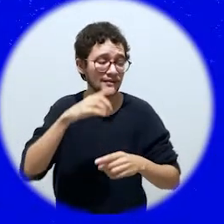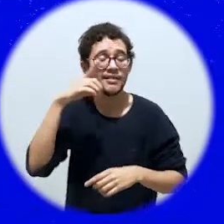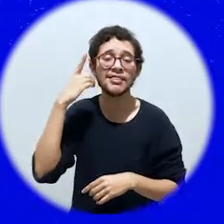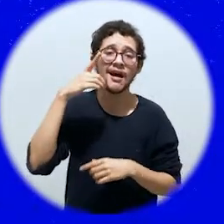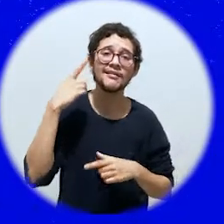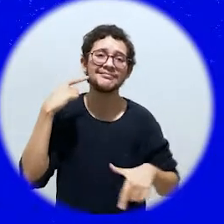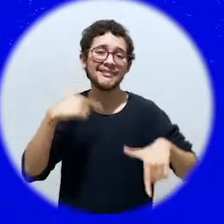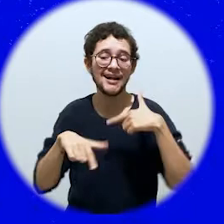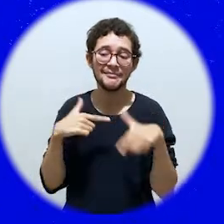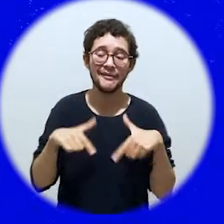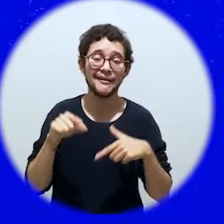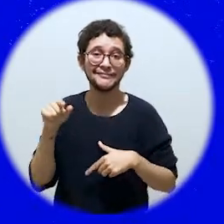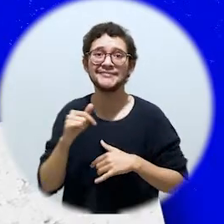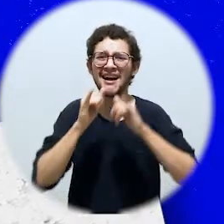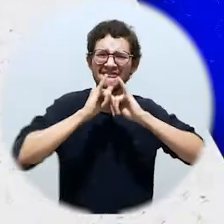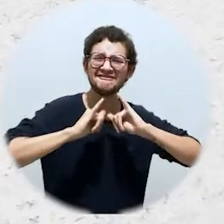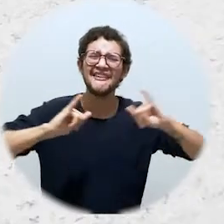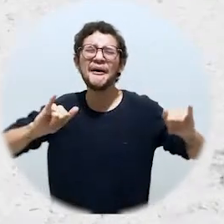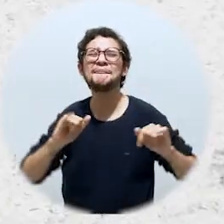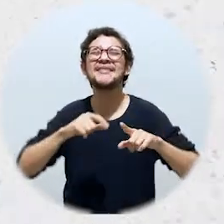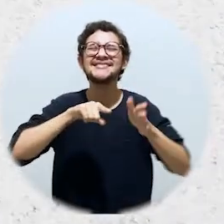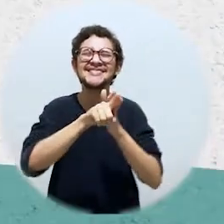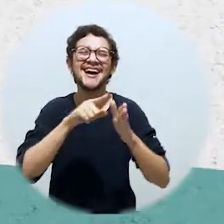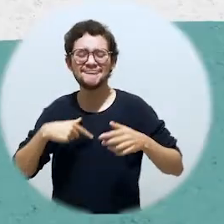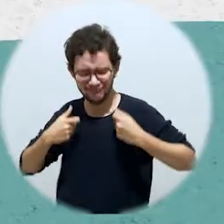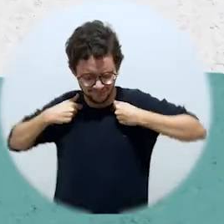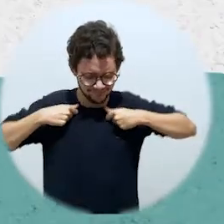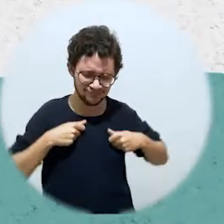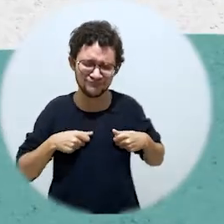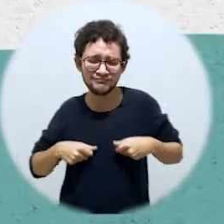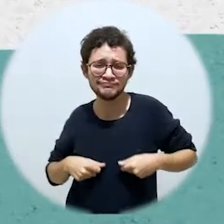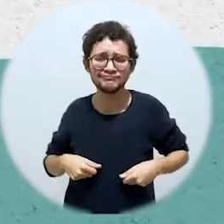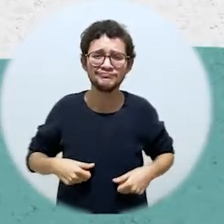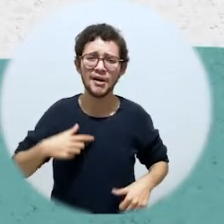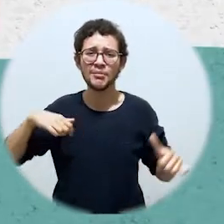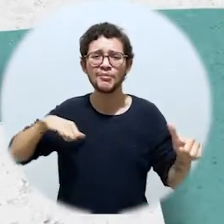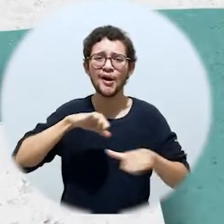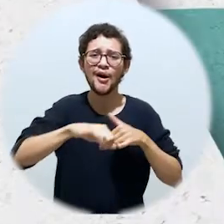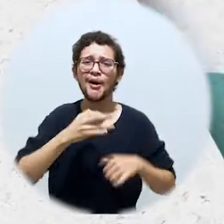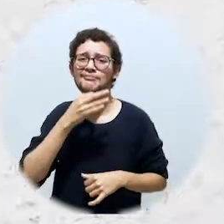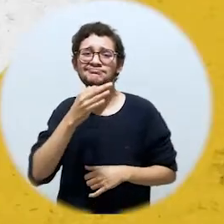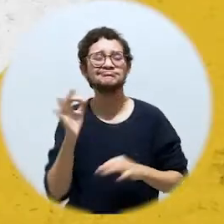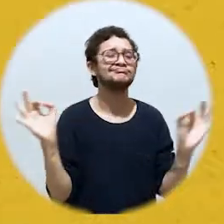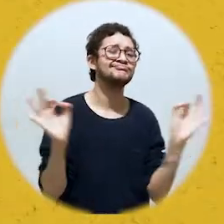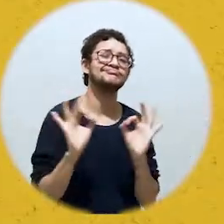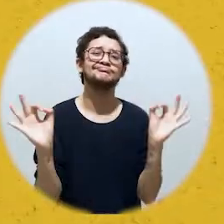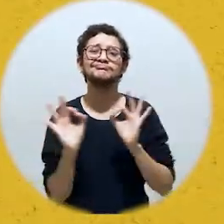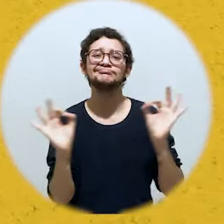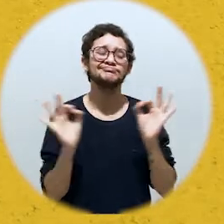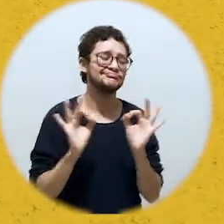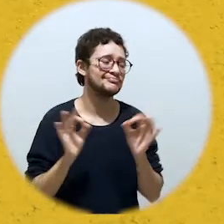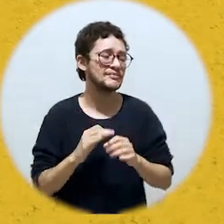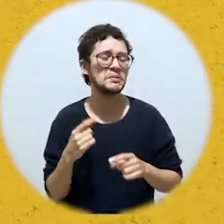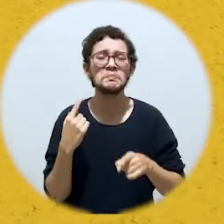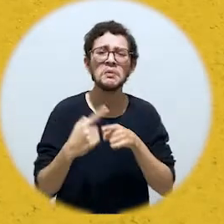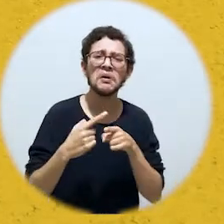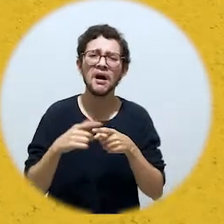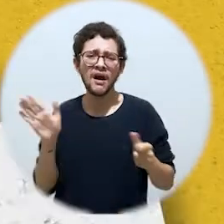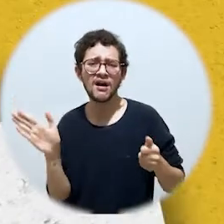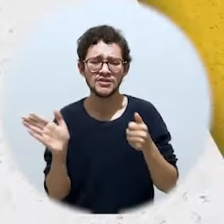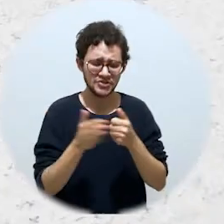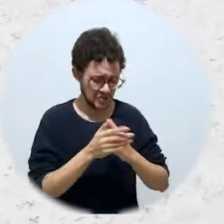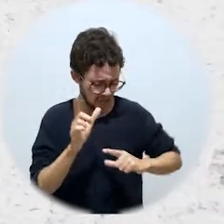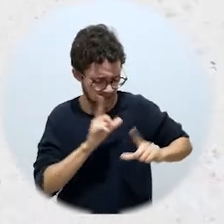gabinete do deputado. Avisa a pesquisa que eu visto a camisa e não mudo de